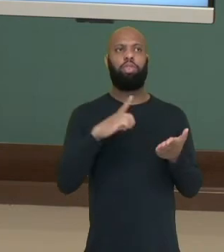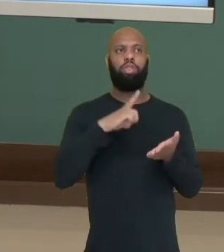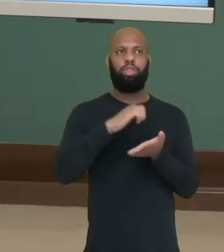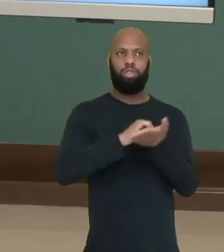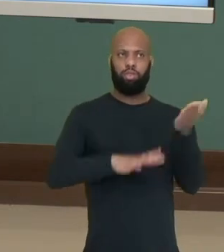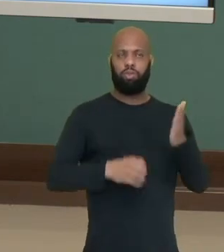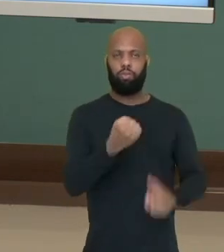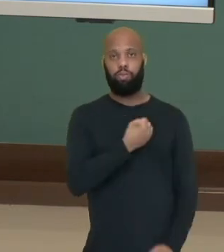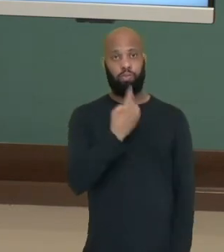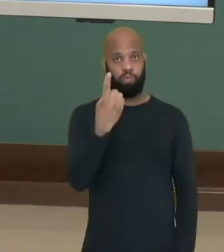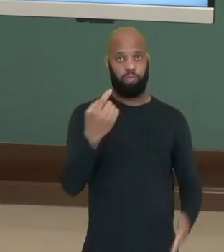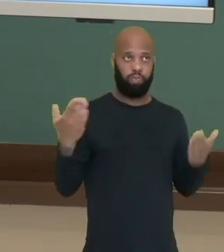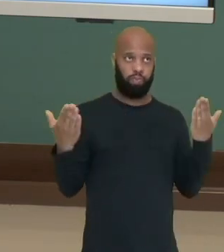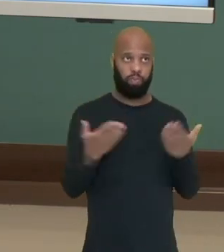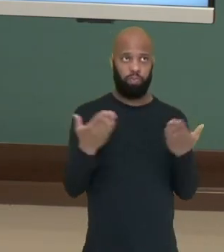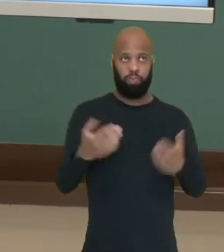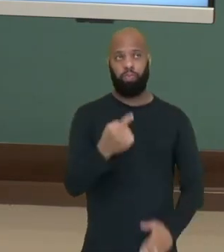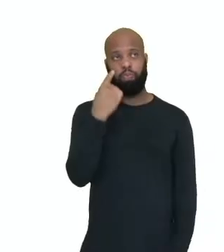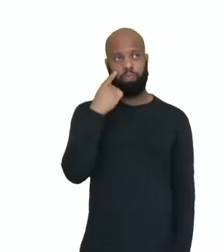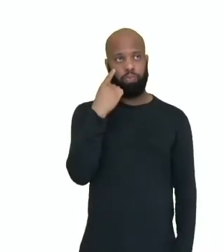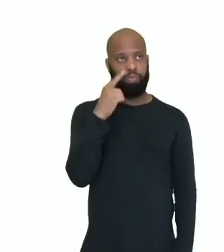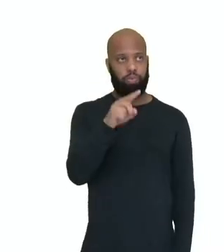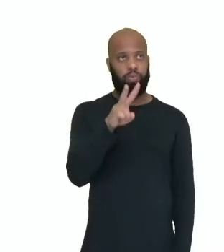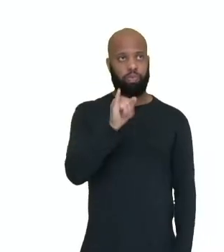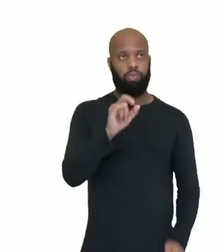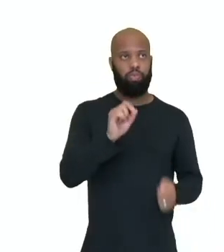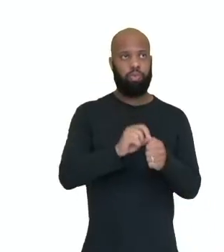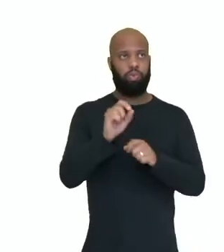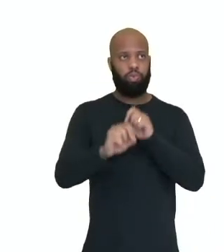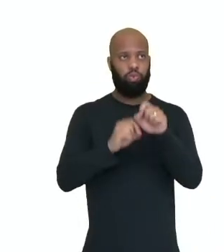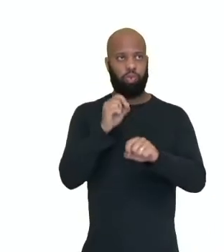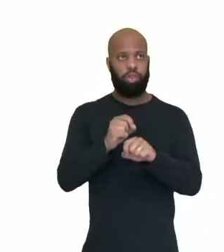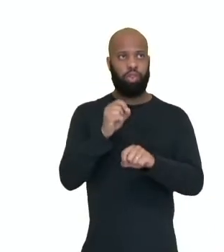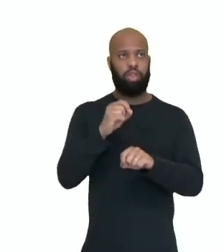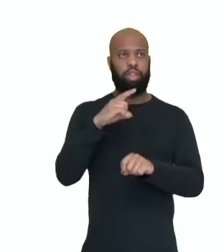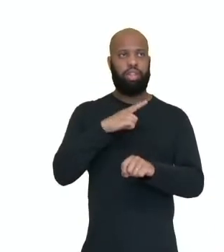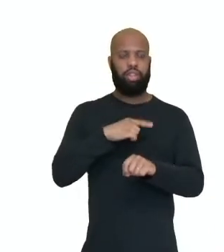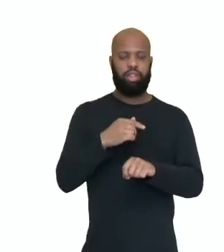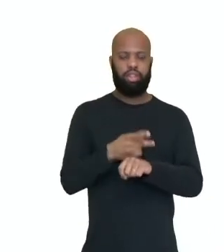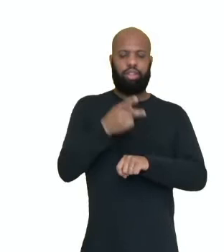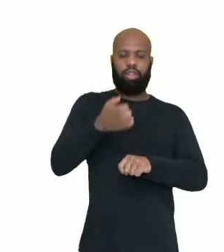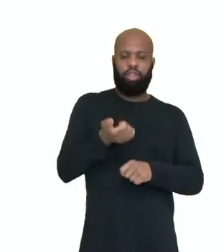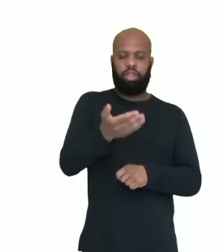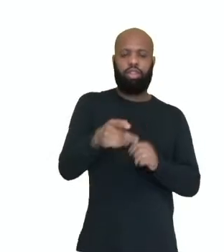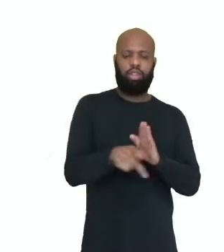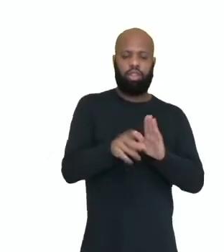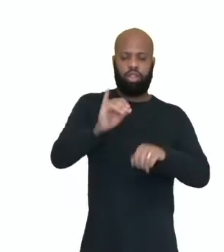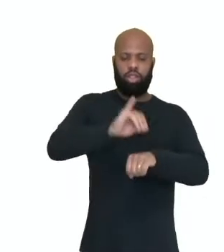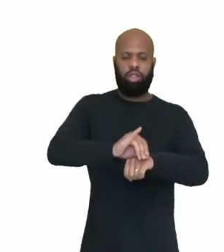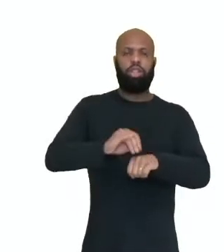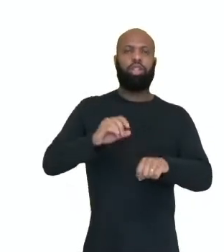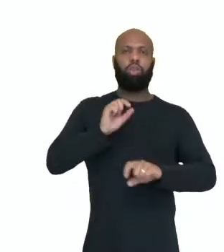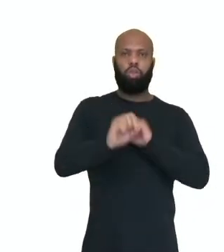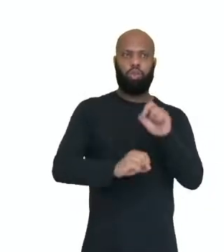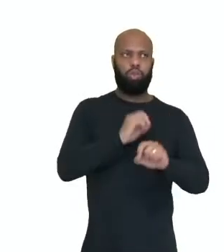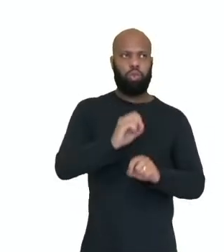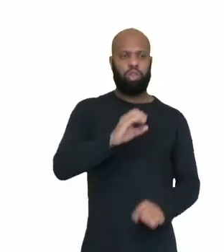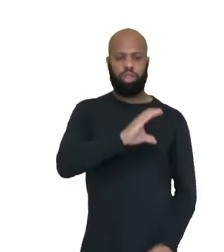Vamos para a atividade 1 agora. Para pratear eletroliticamente um objeto de cobre,